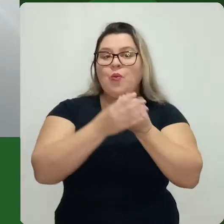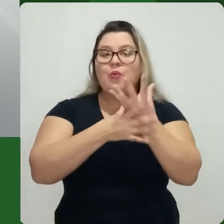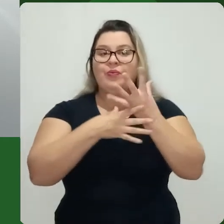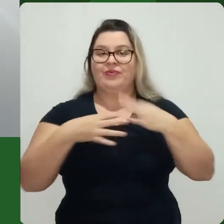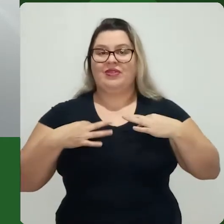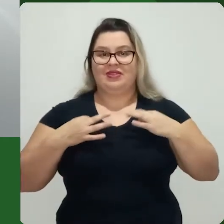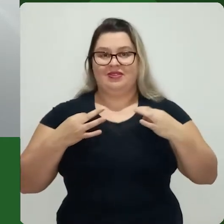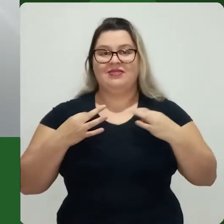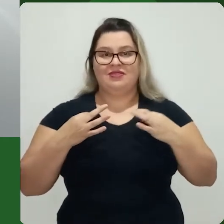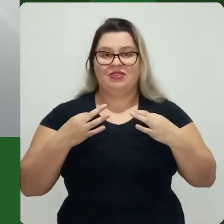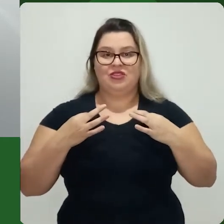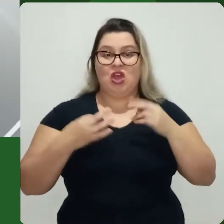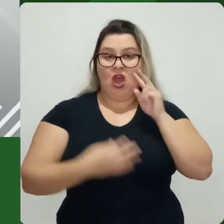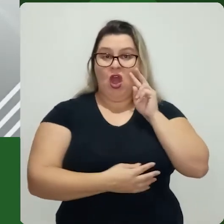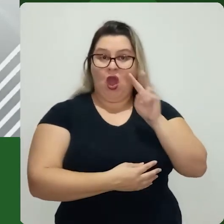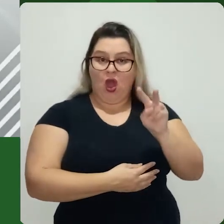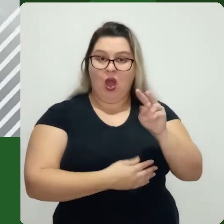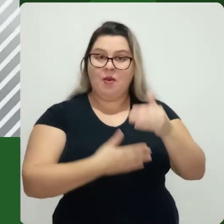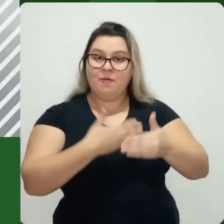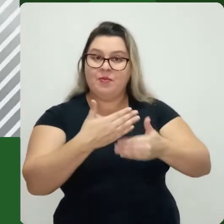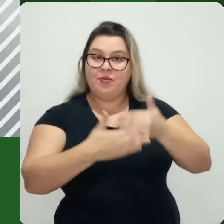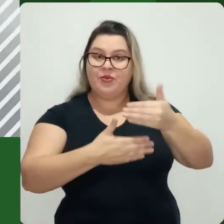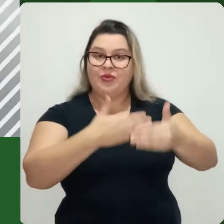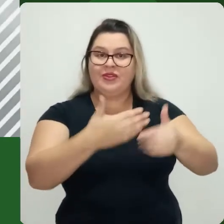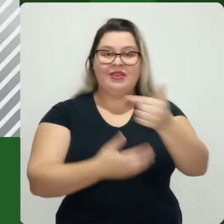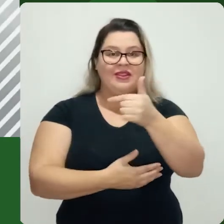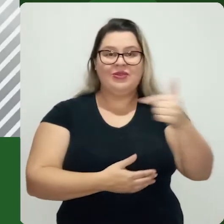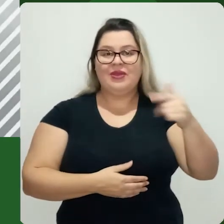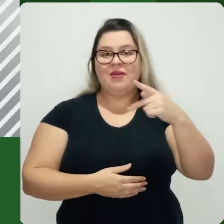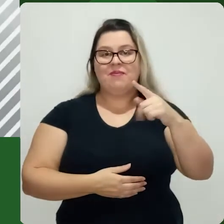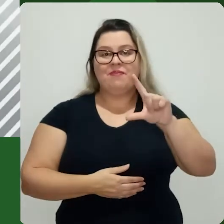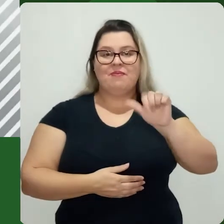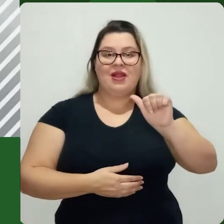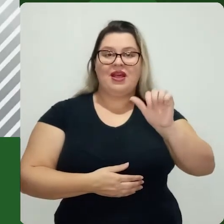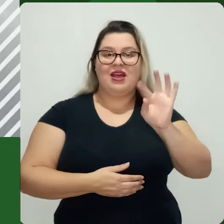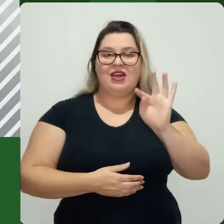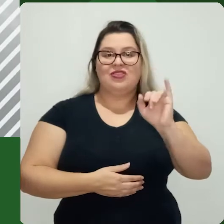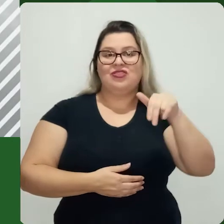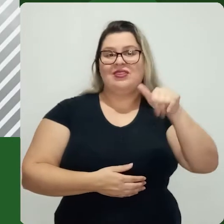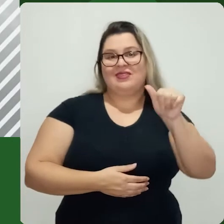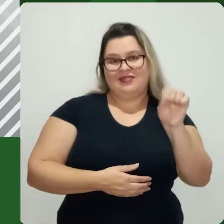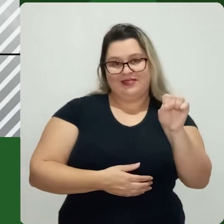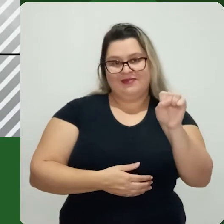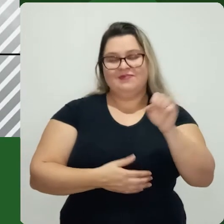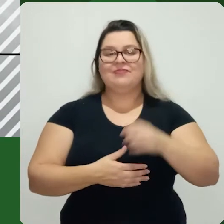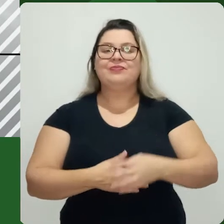E não se esqueçam de observar que neste processo não há platinas.